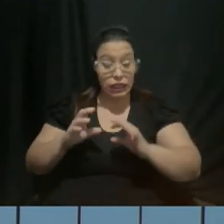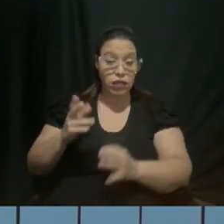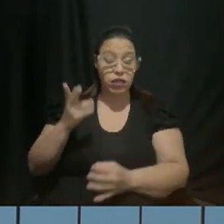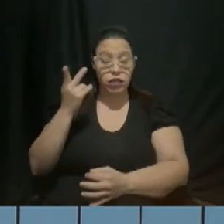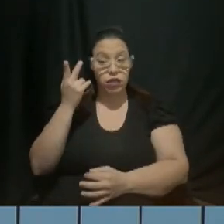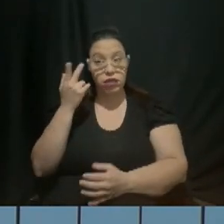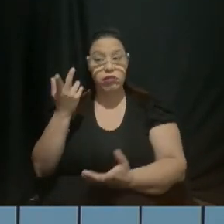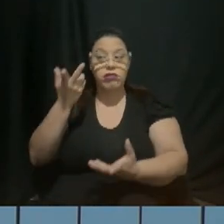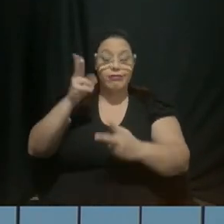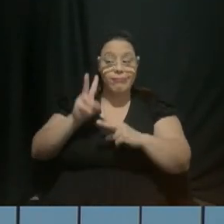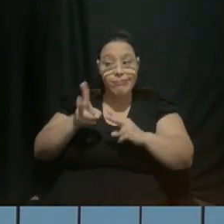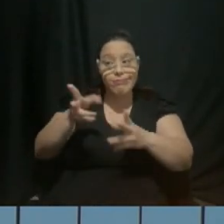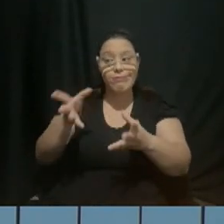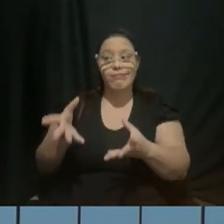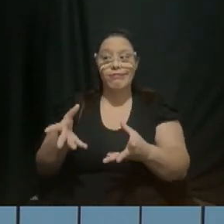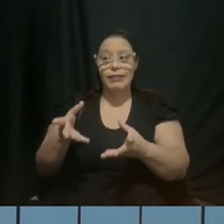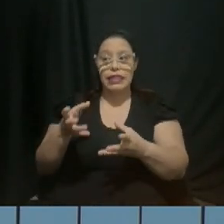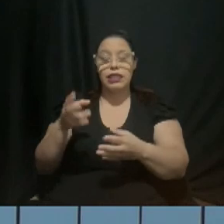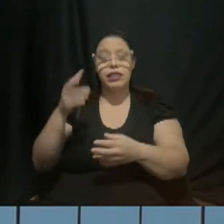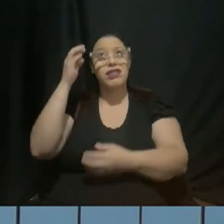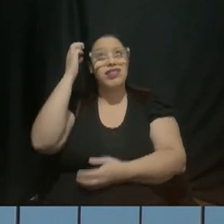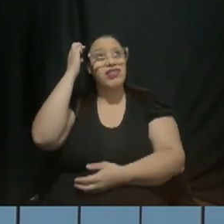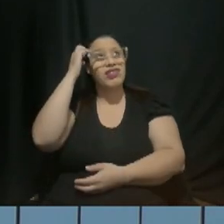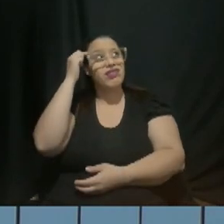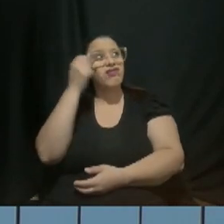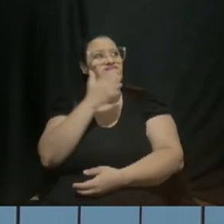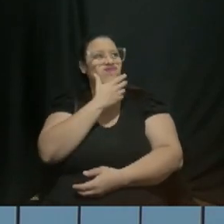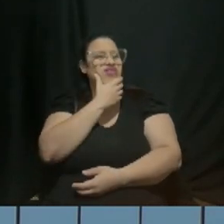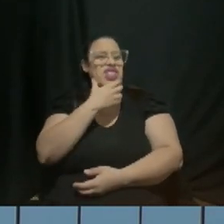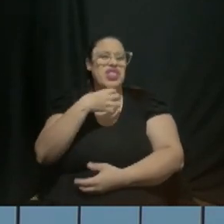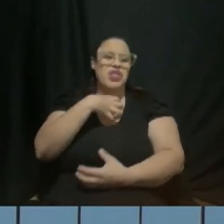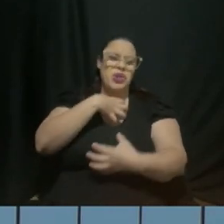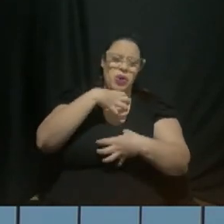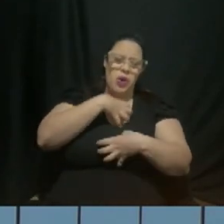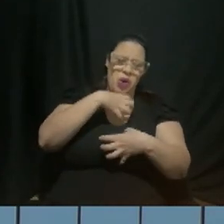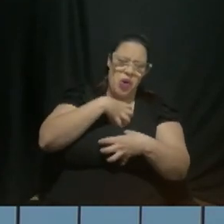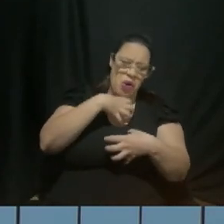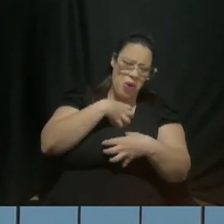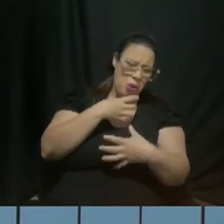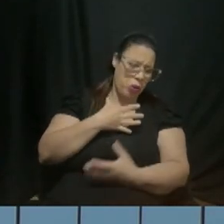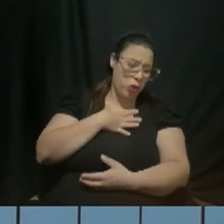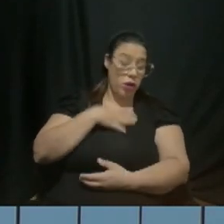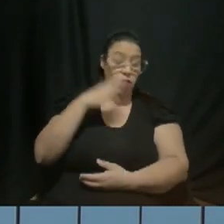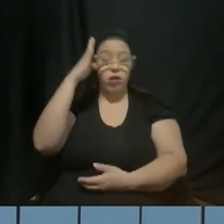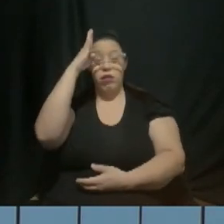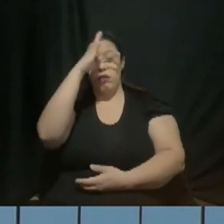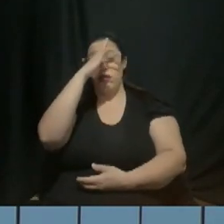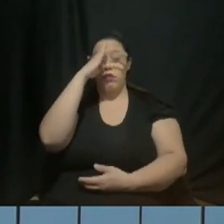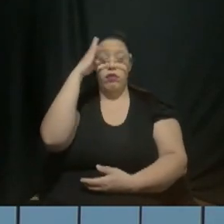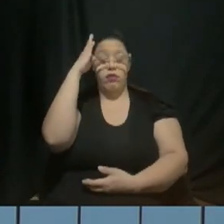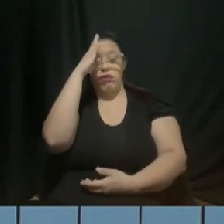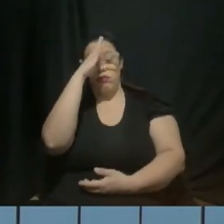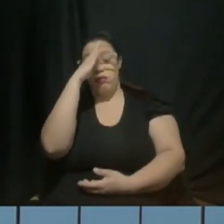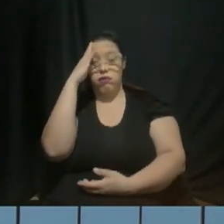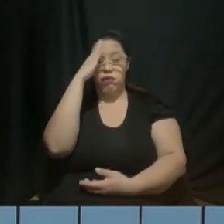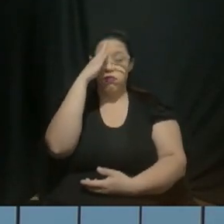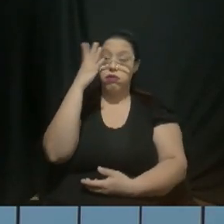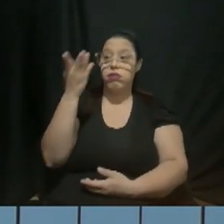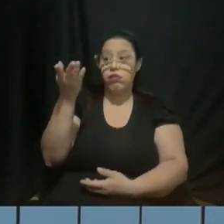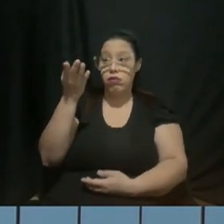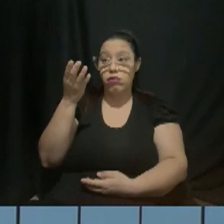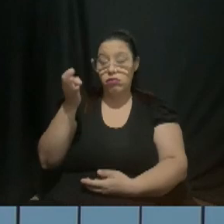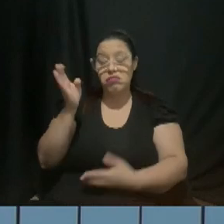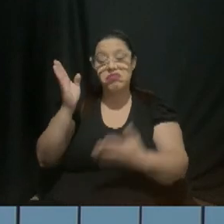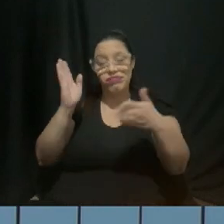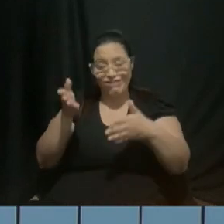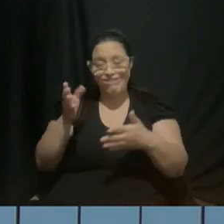pessoas costumam pensar, nossa, acho que eu não estou legal, estou sentindo alguma coisa, né? Diferente dos lugares onde as pessoas já sabem que aquilo é um